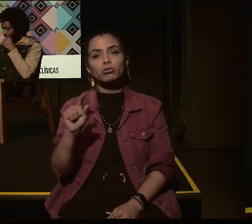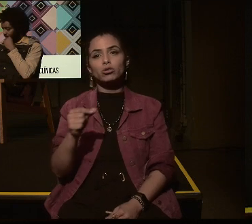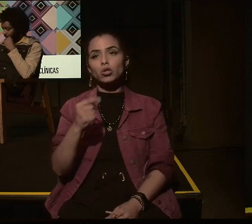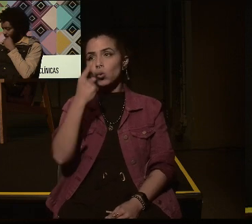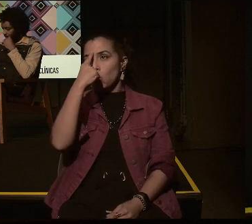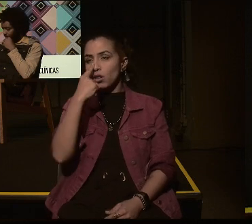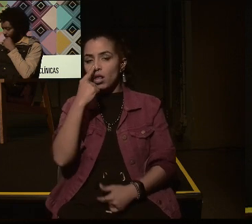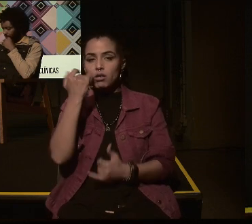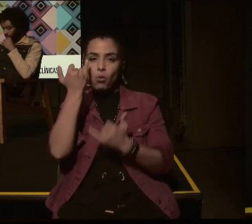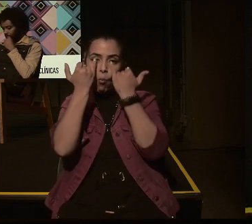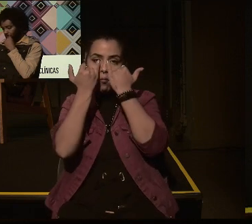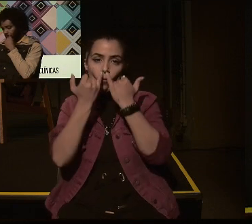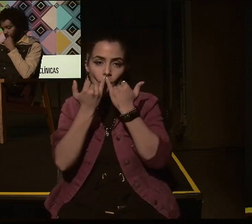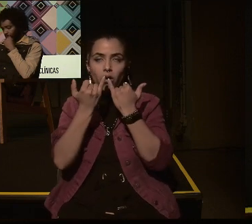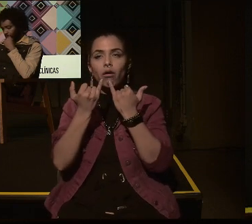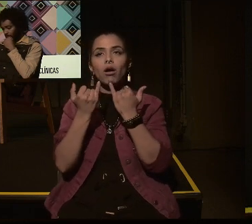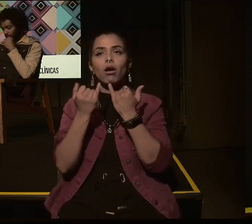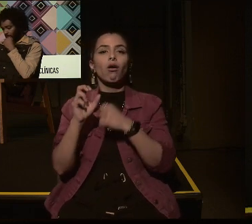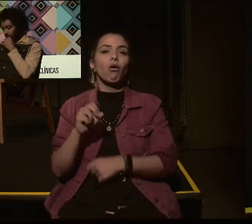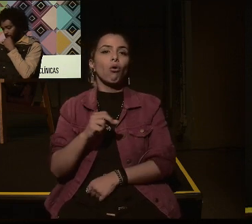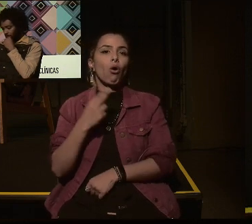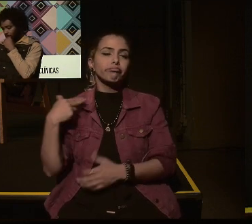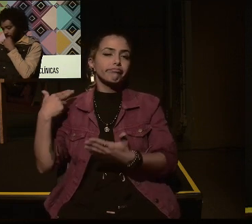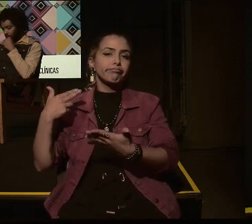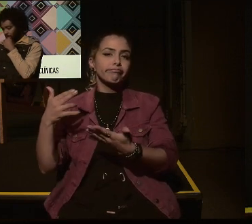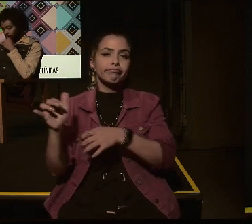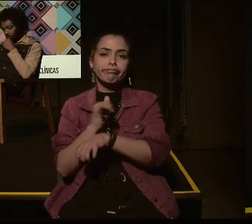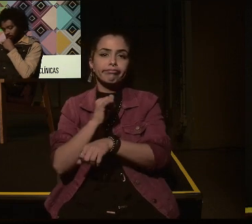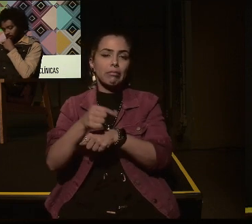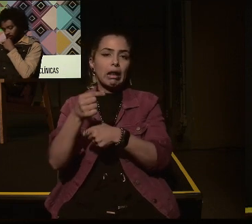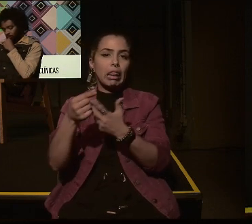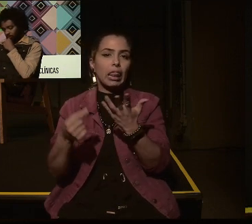de branqueamento. Isso também acontece com o território.